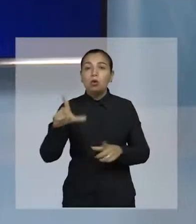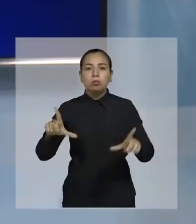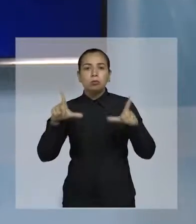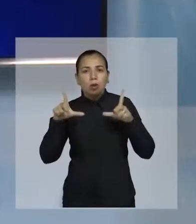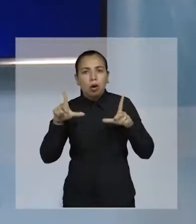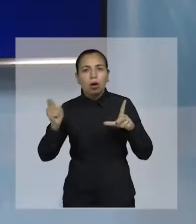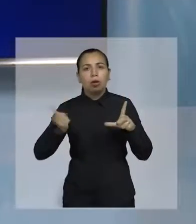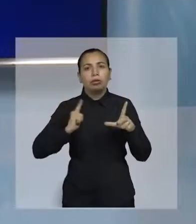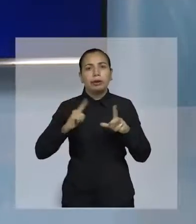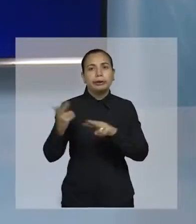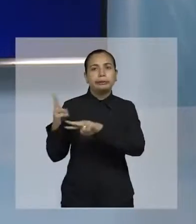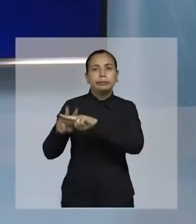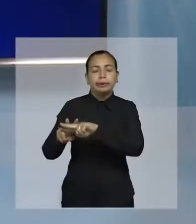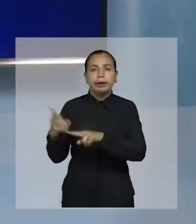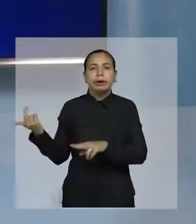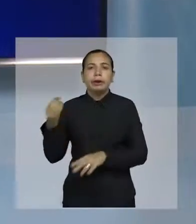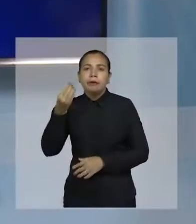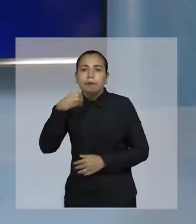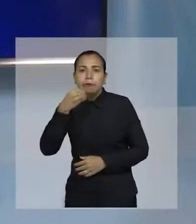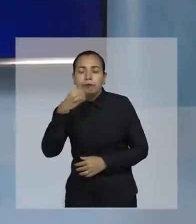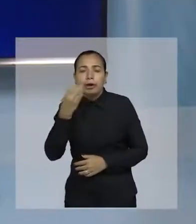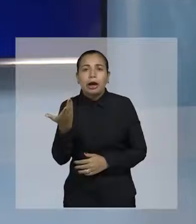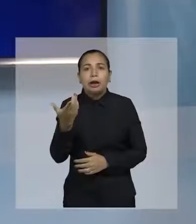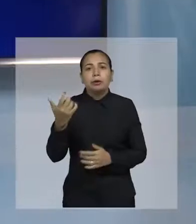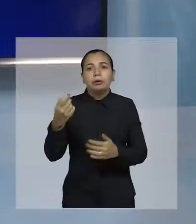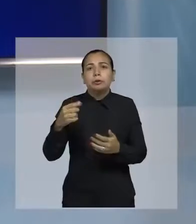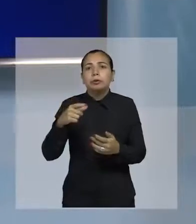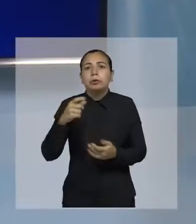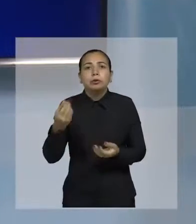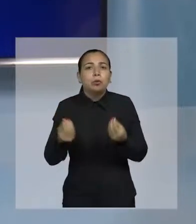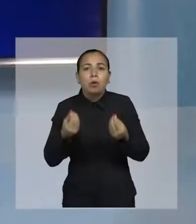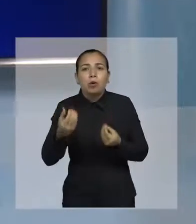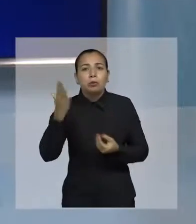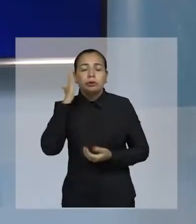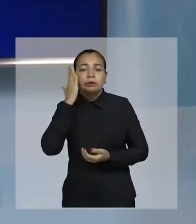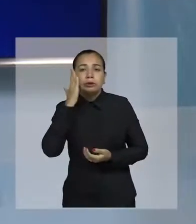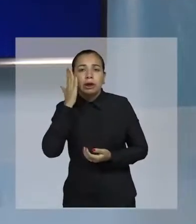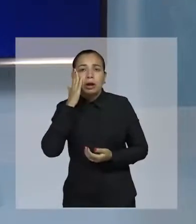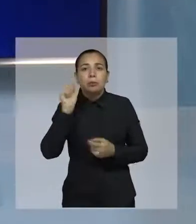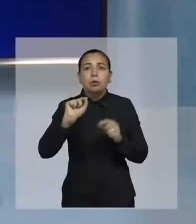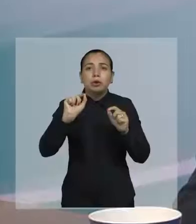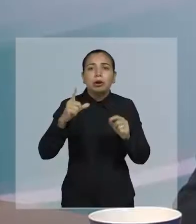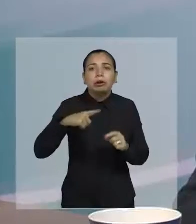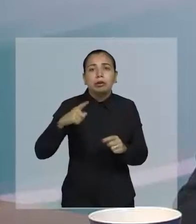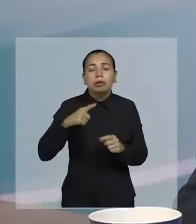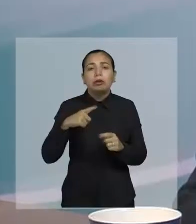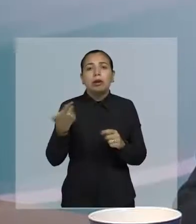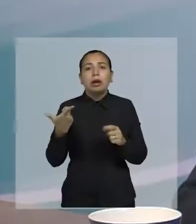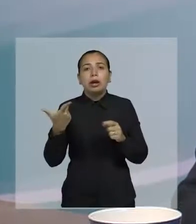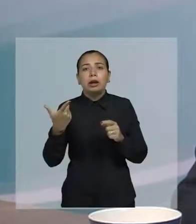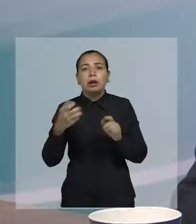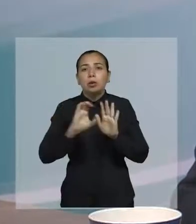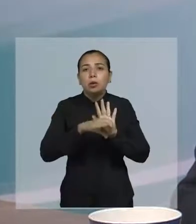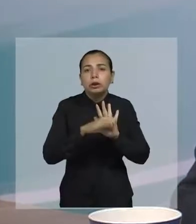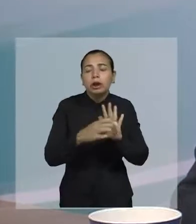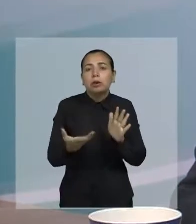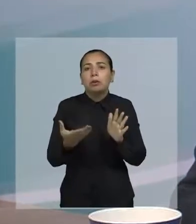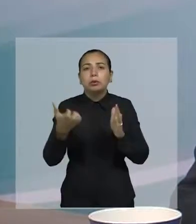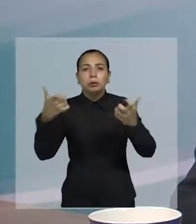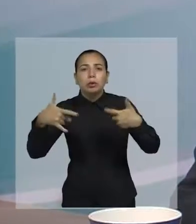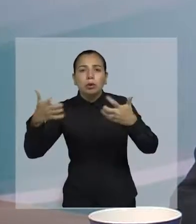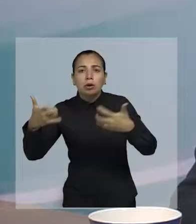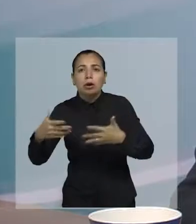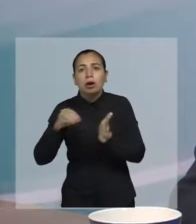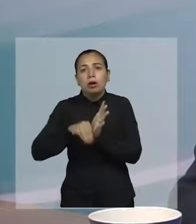né, quão desprovido de conteúdo para manter-se, né, como está. Ele tem demonstrado isso. Arnaldo,